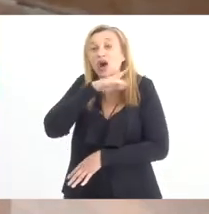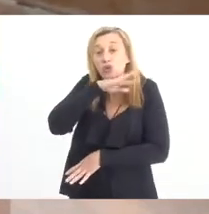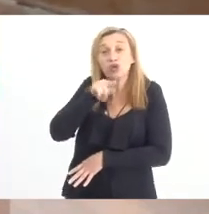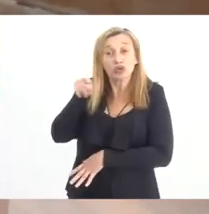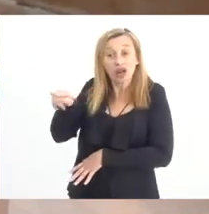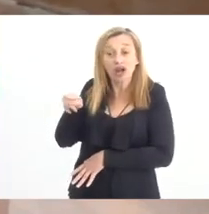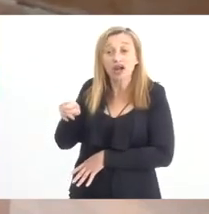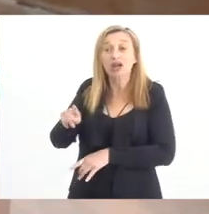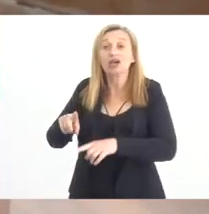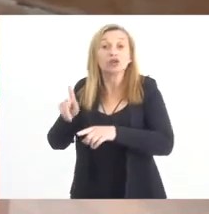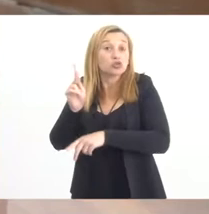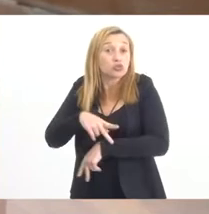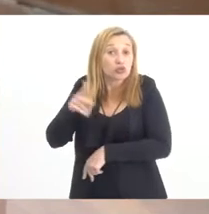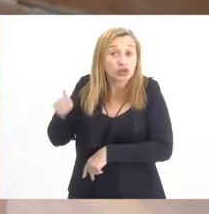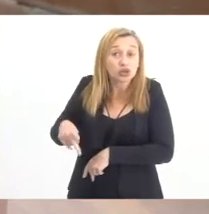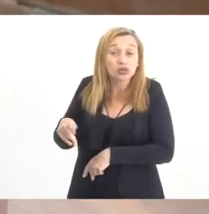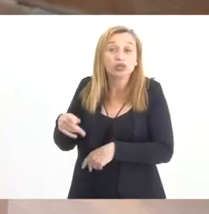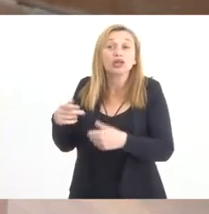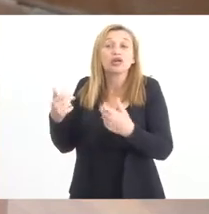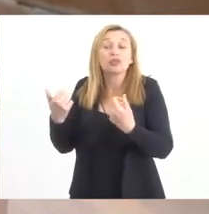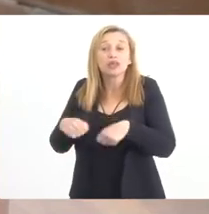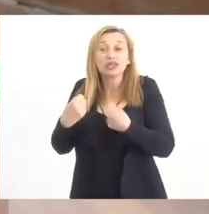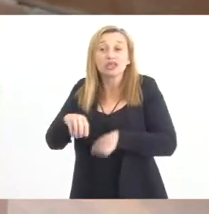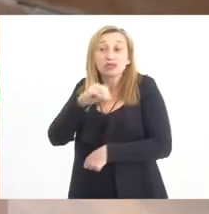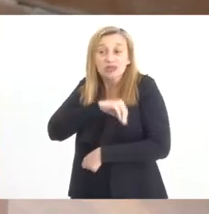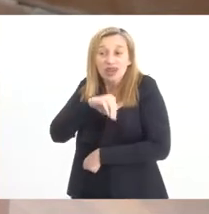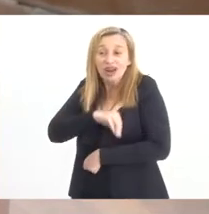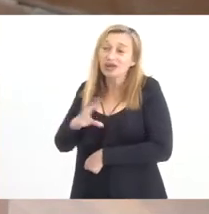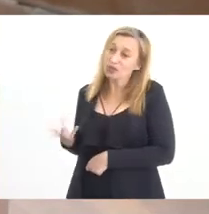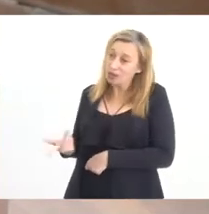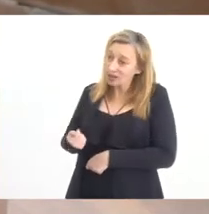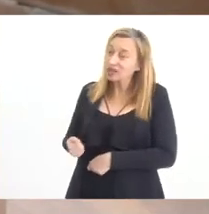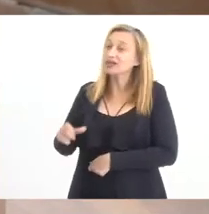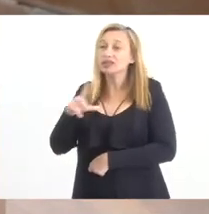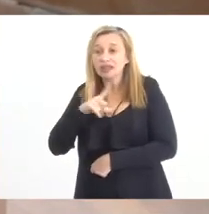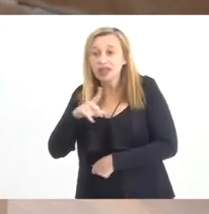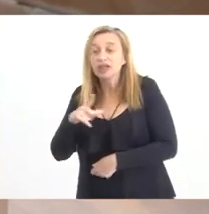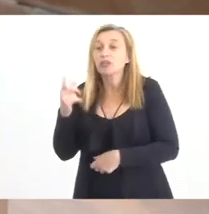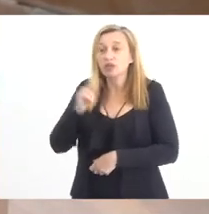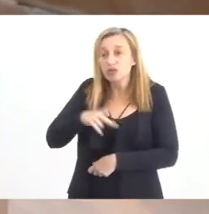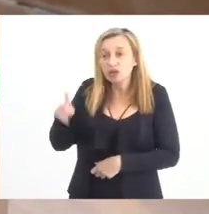os professores têm que ter um salário adequado. O professor